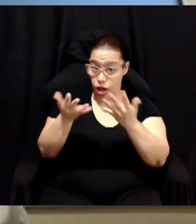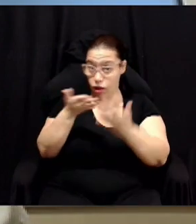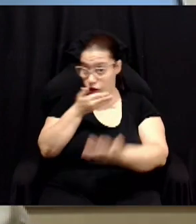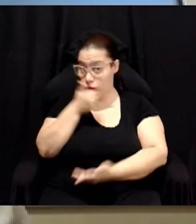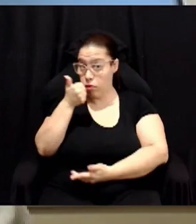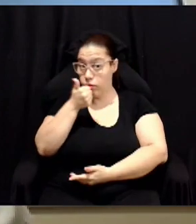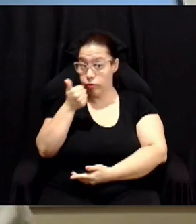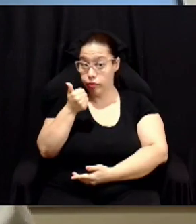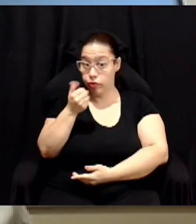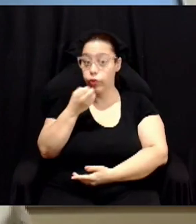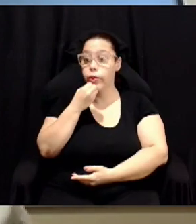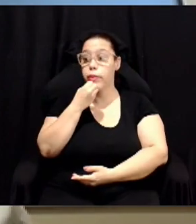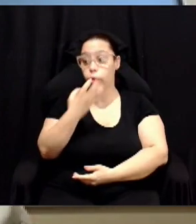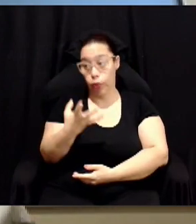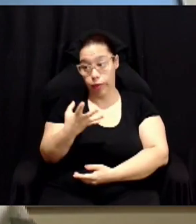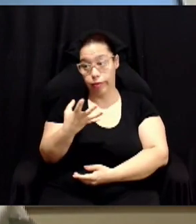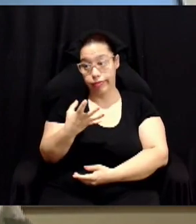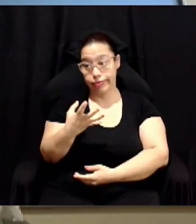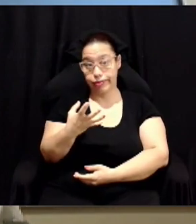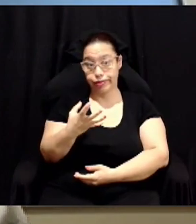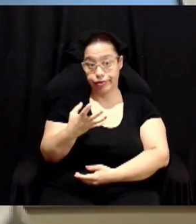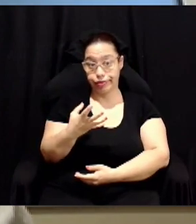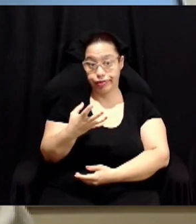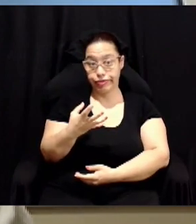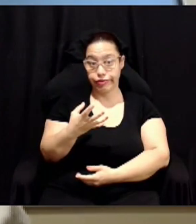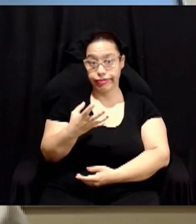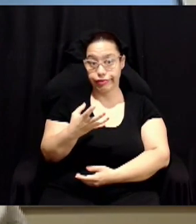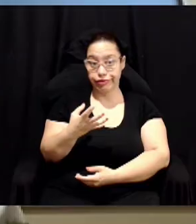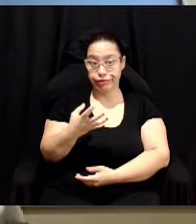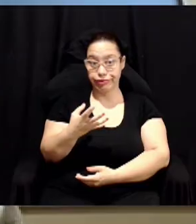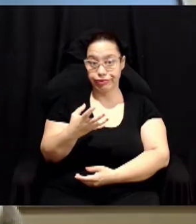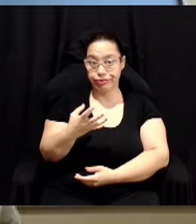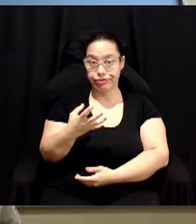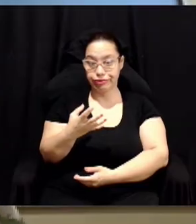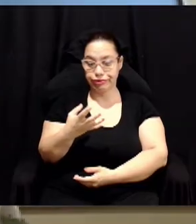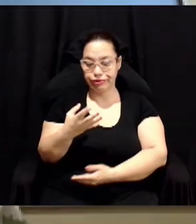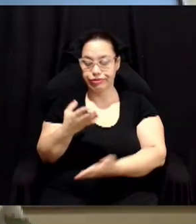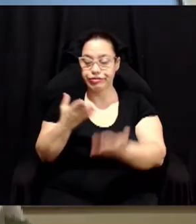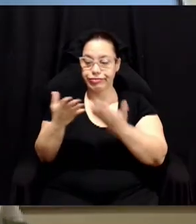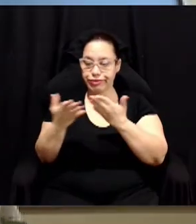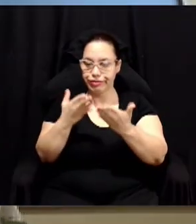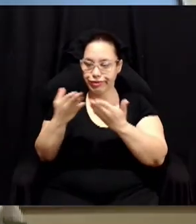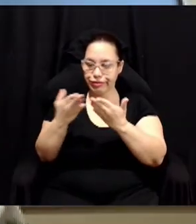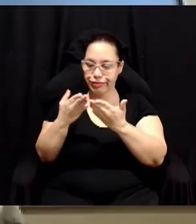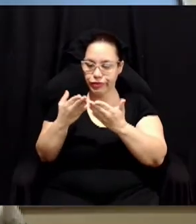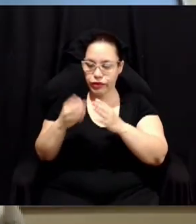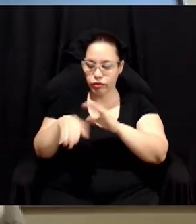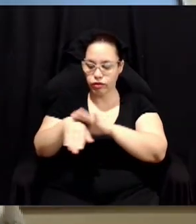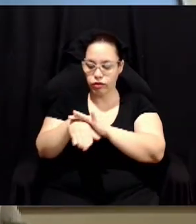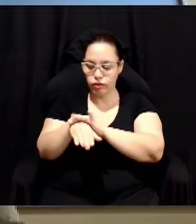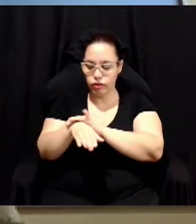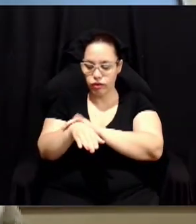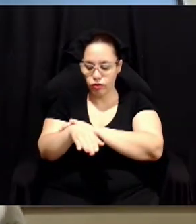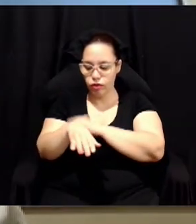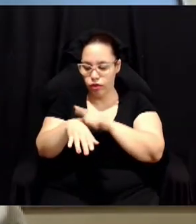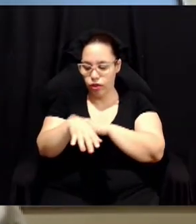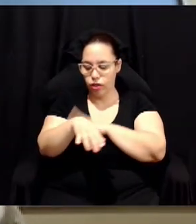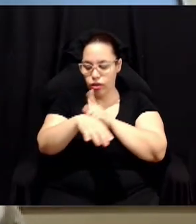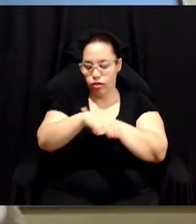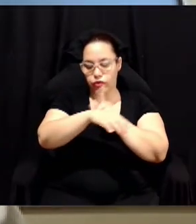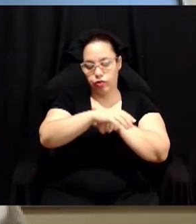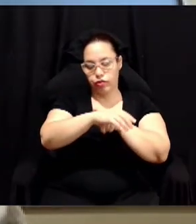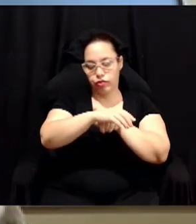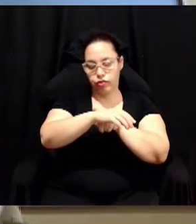é bom, o que é bom. Eu gosto sempre de comparar isso como um músculo. Se o músculo fica parado, ele